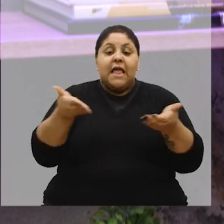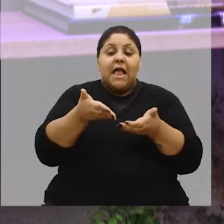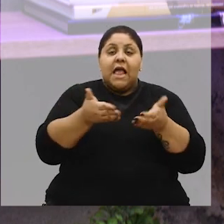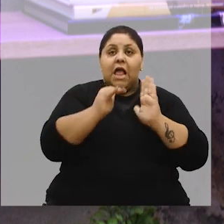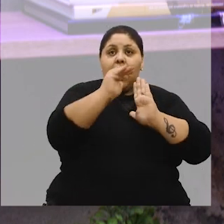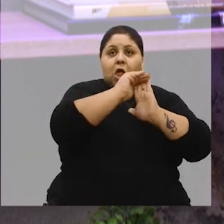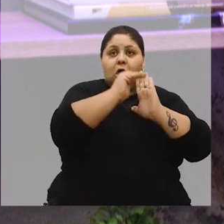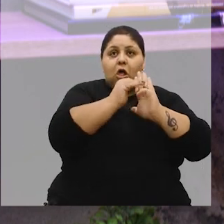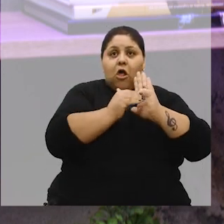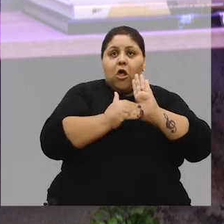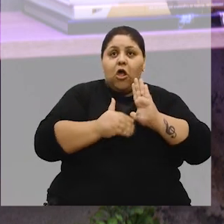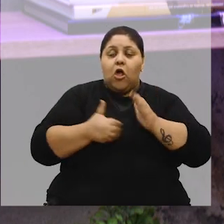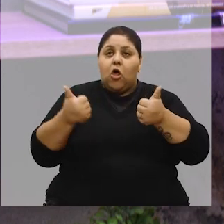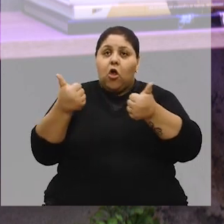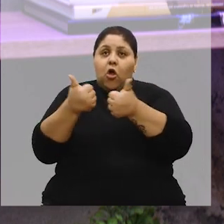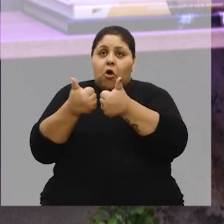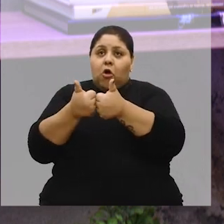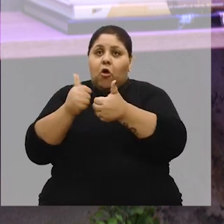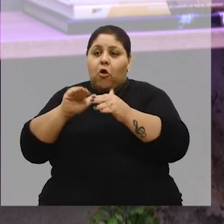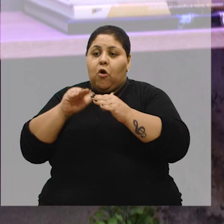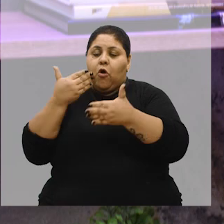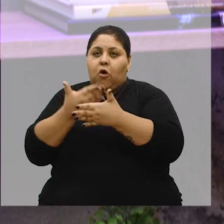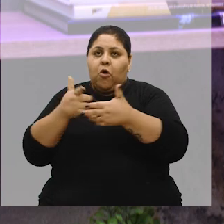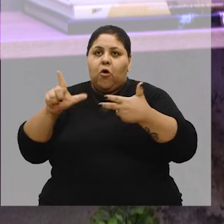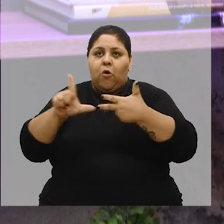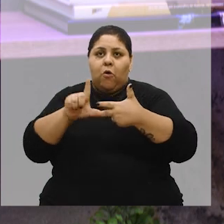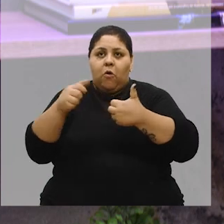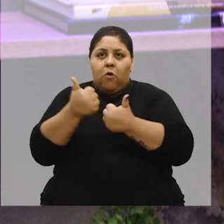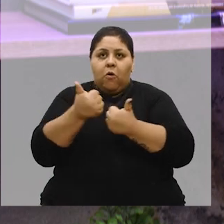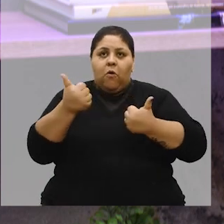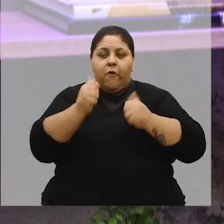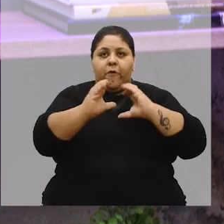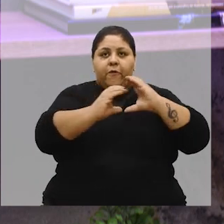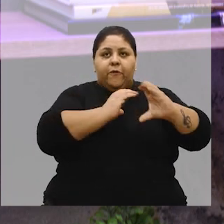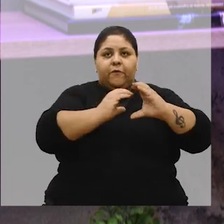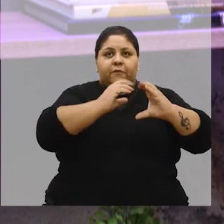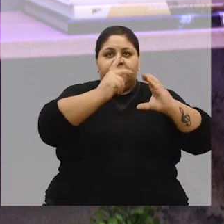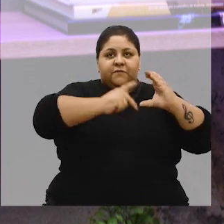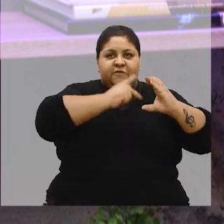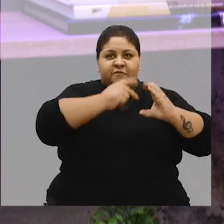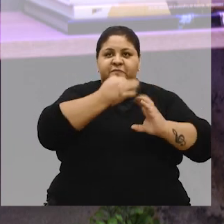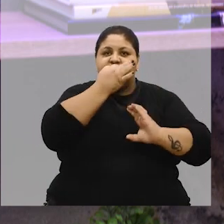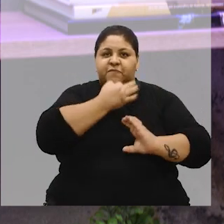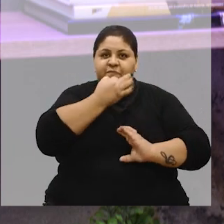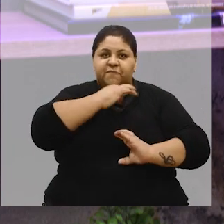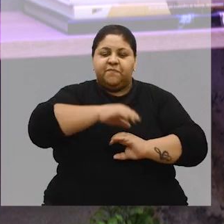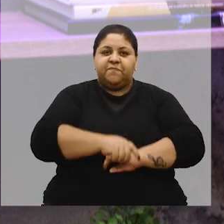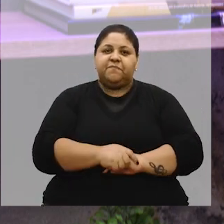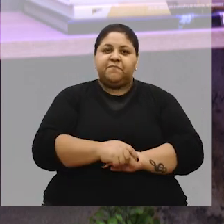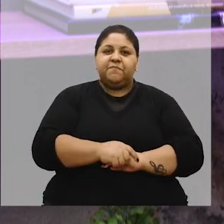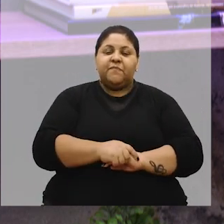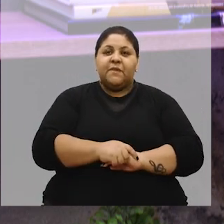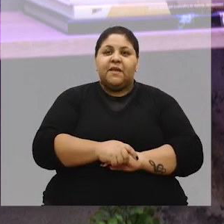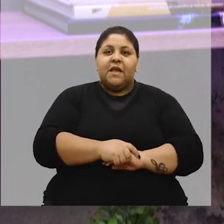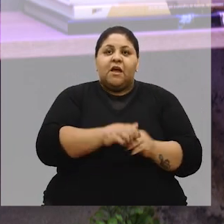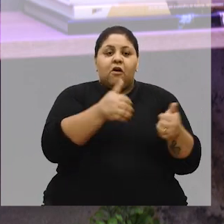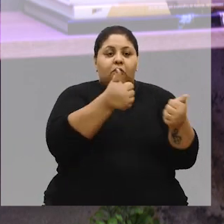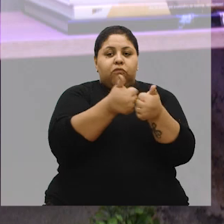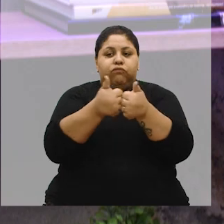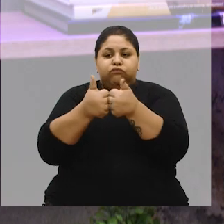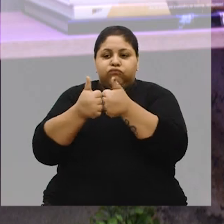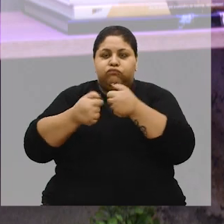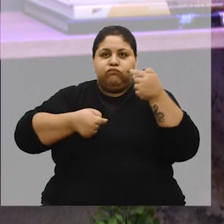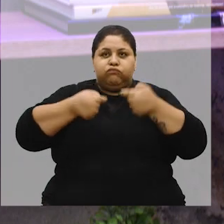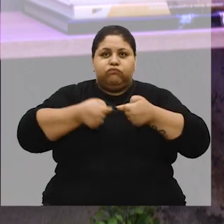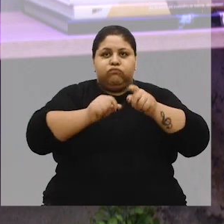programa em parceria da Escola do Legislativo com a Assessoria de Comunicação da Câmara de Vereadores de Caxias do Sul e busca aproximar as